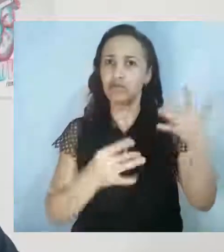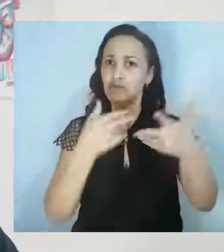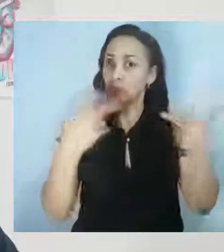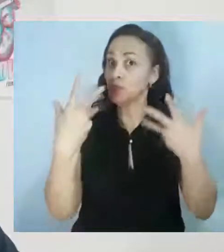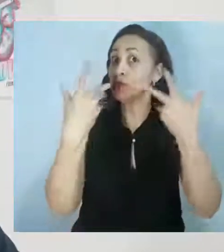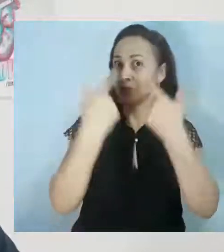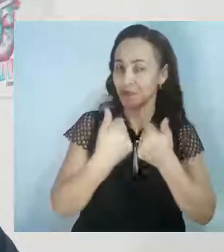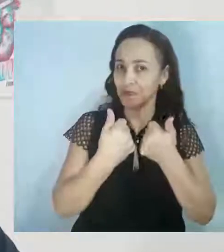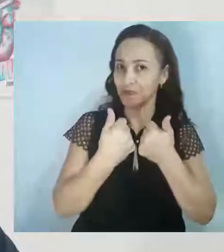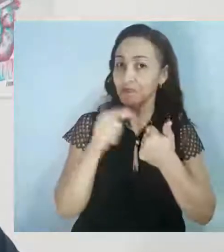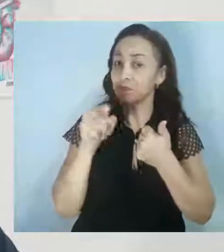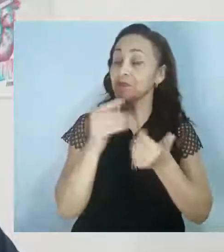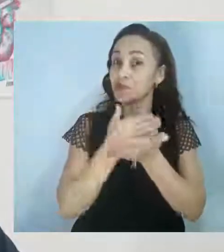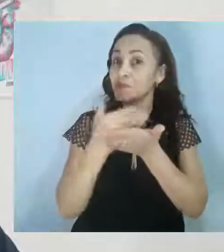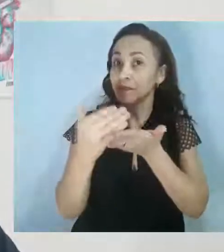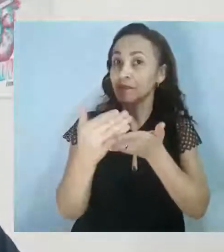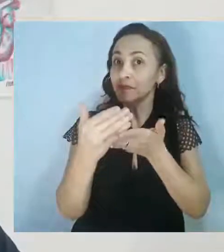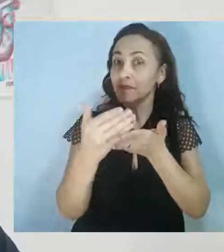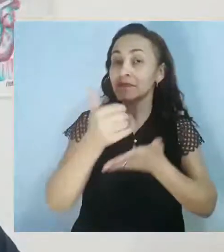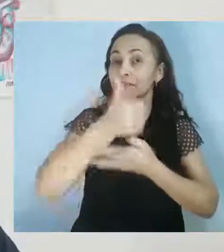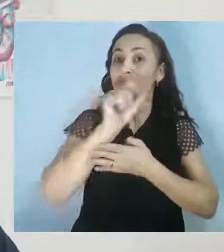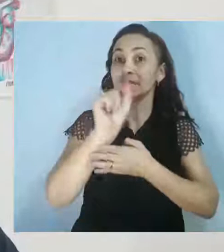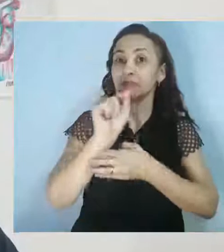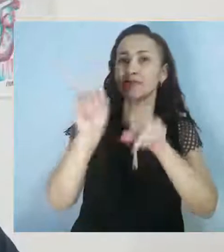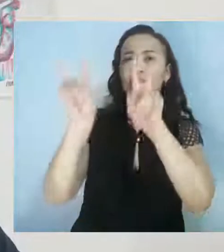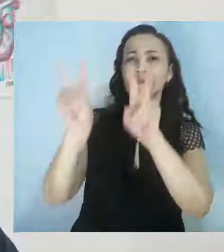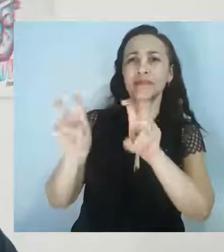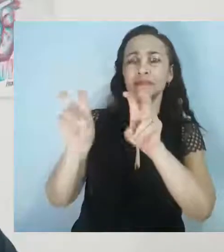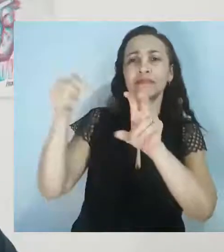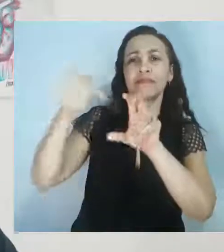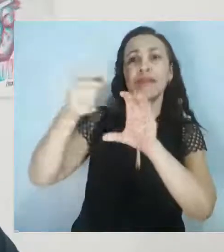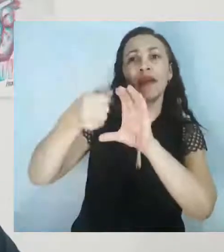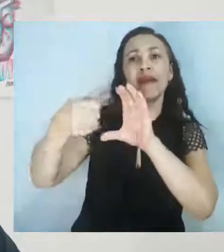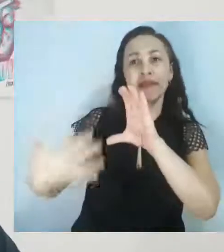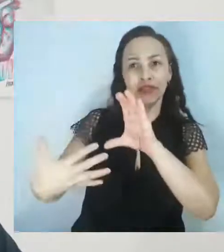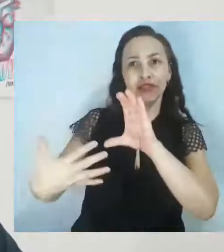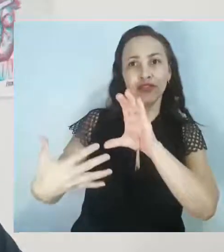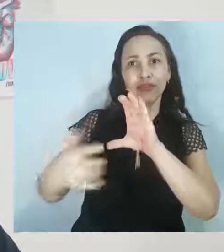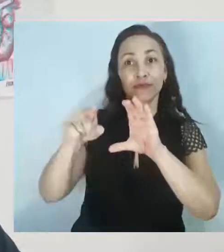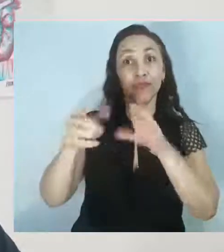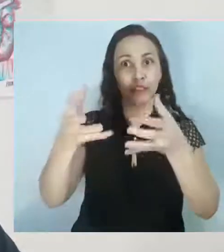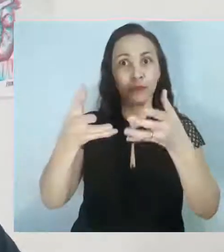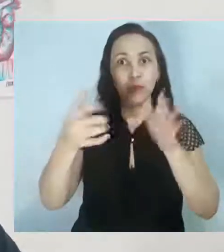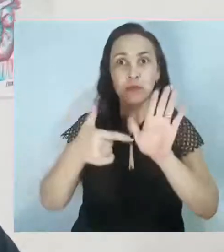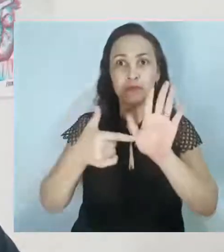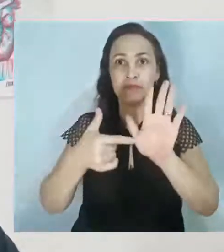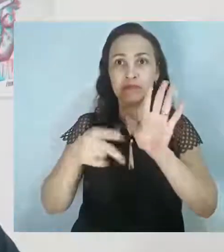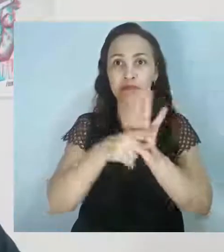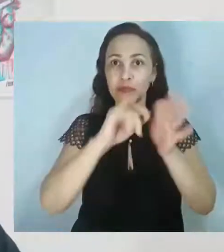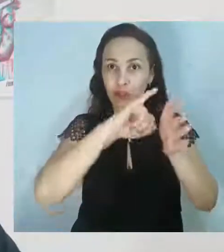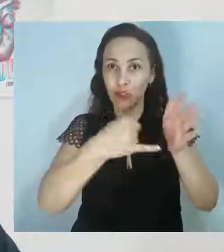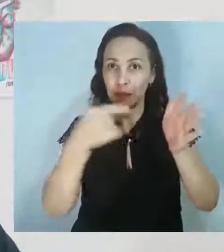e ele começa a trazer o primeiro tema, a primeira característica que ele quis exaltar de São